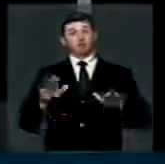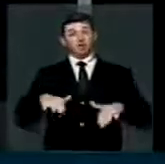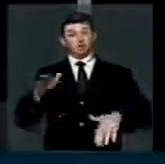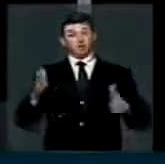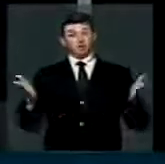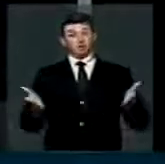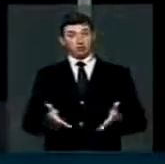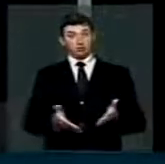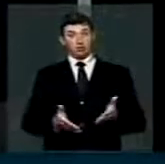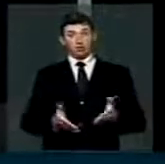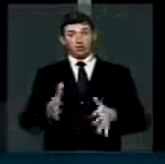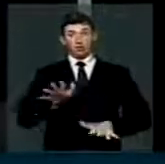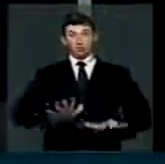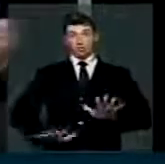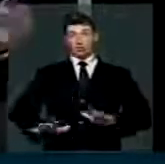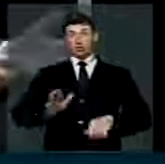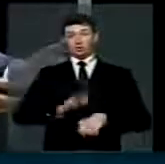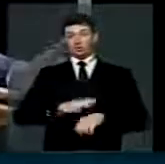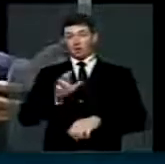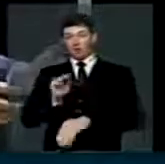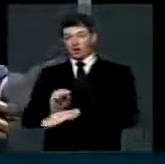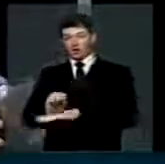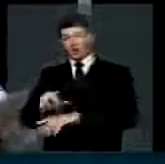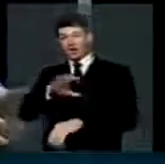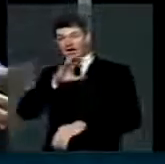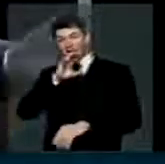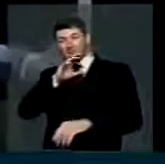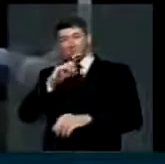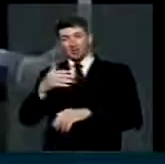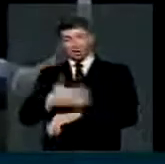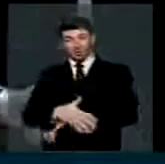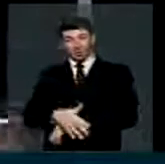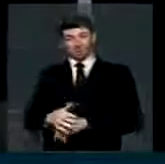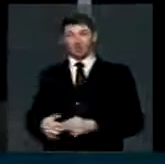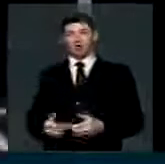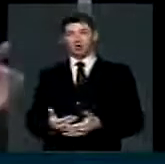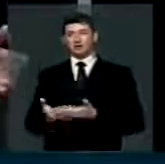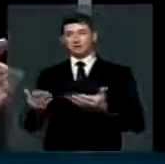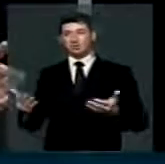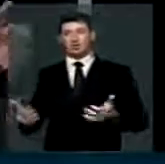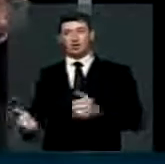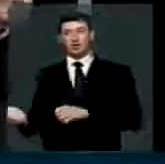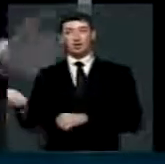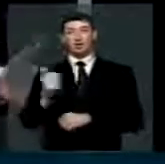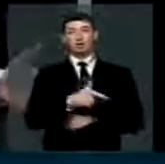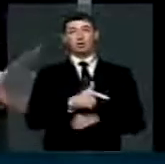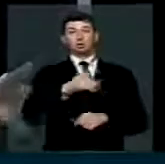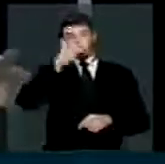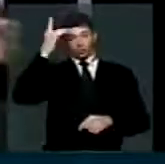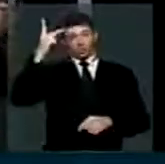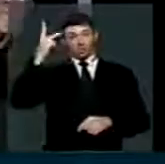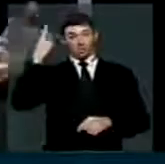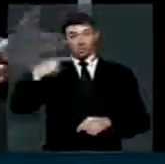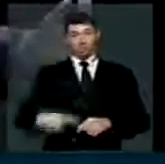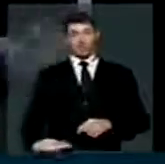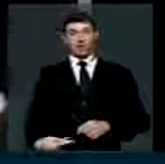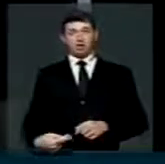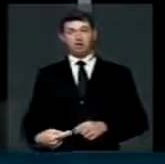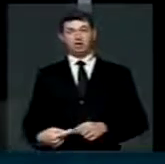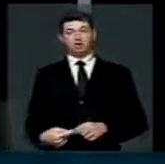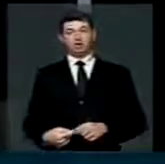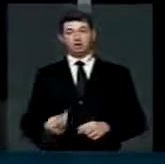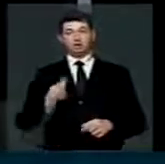seja mais cuidado um animal na rua perdido do que um ser humano que